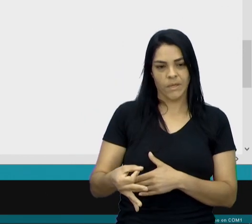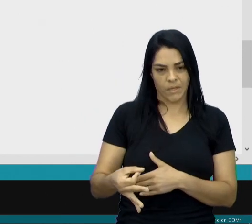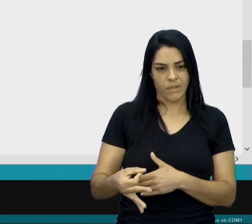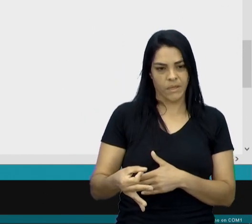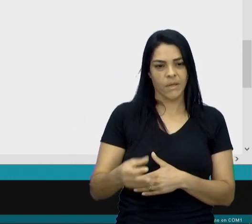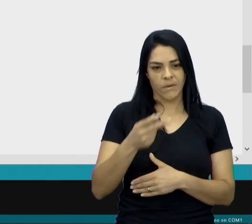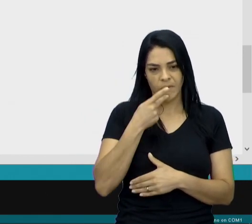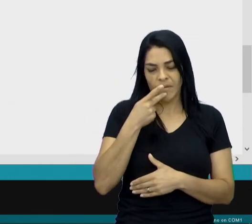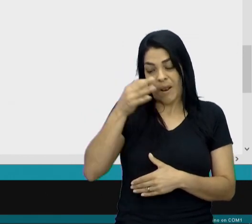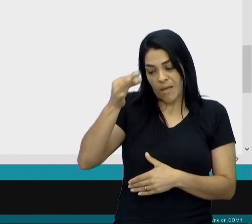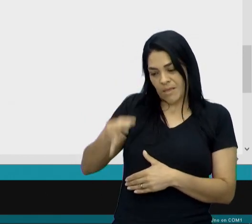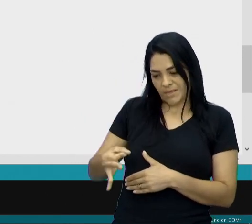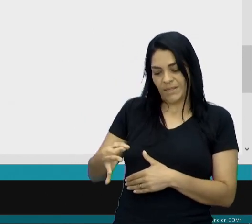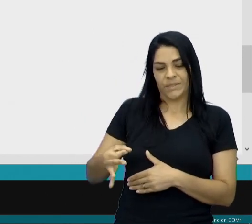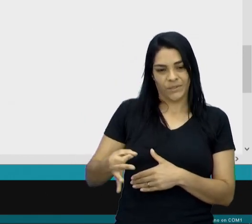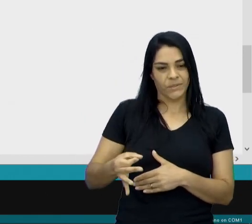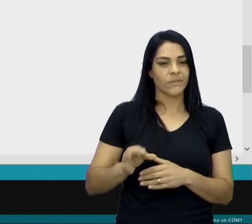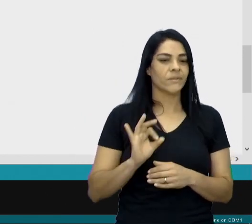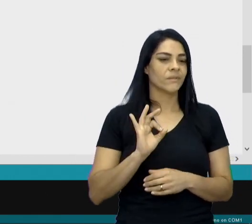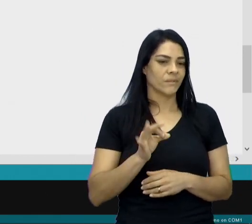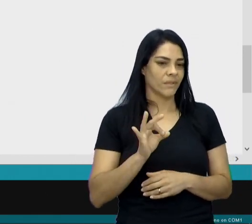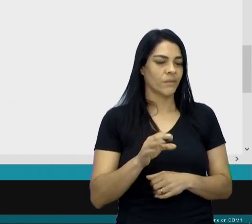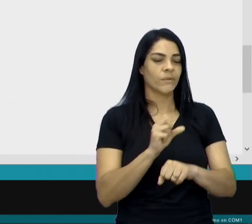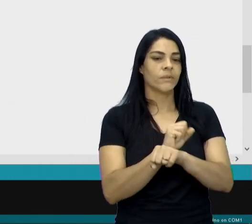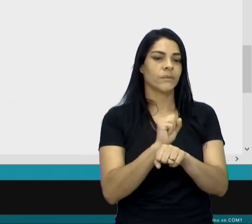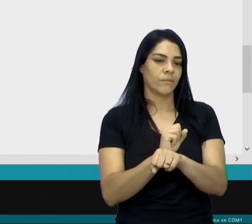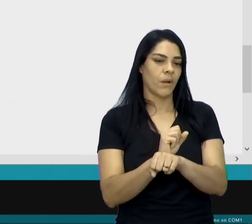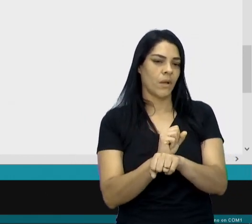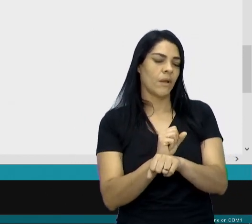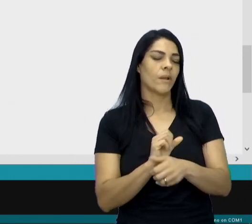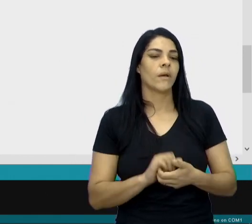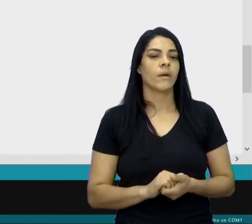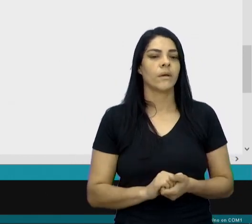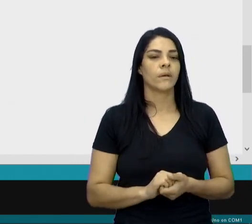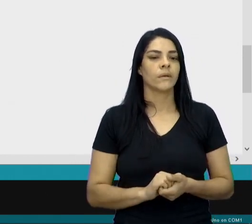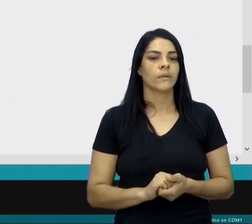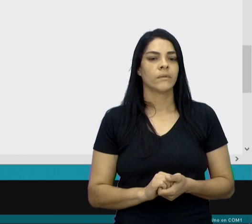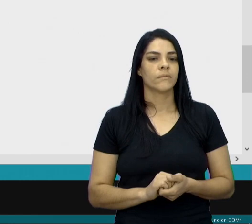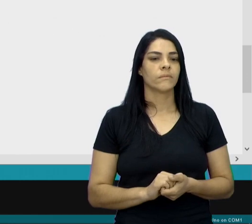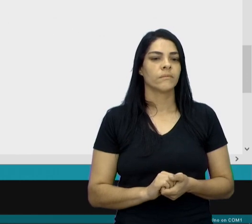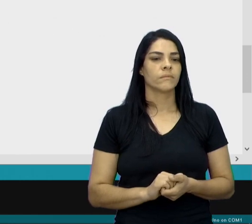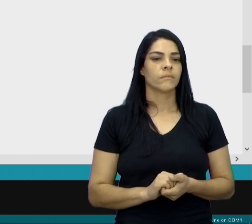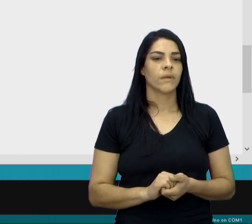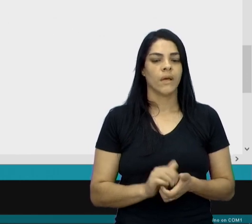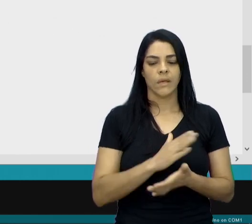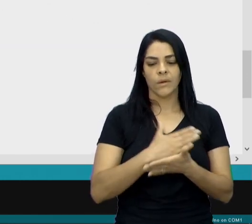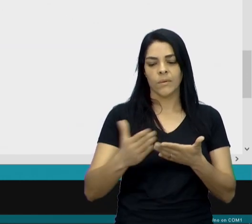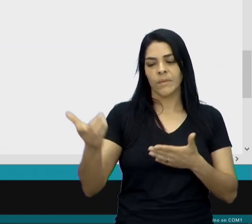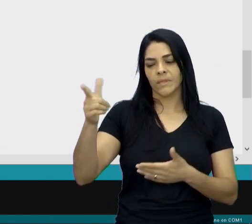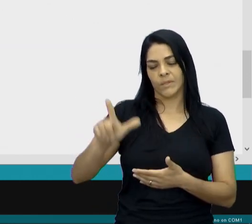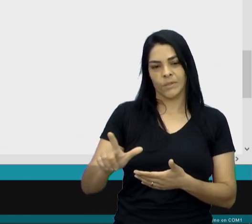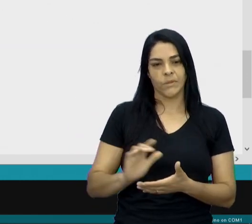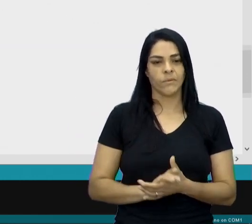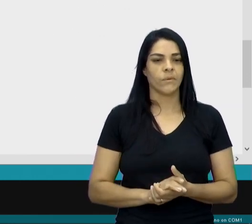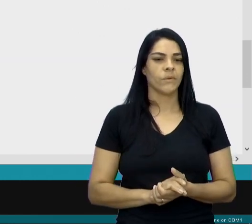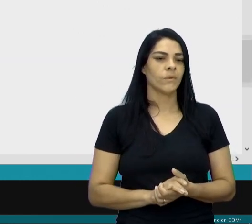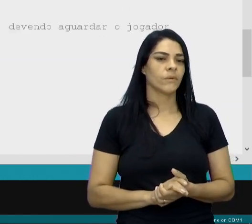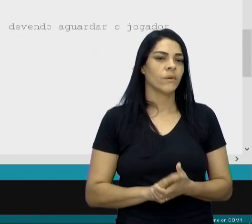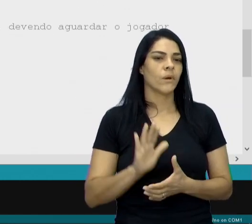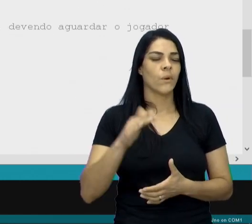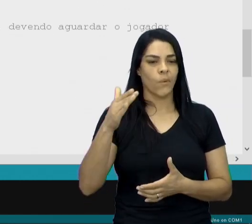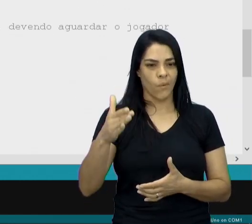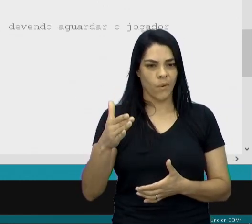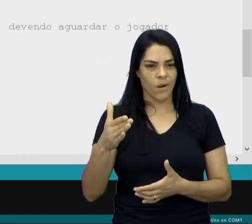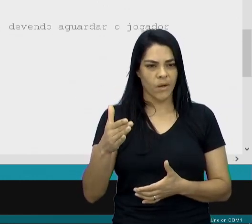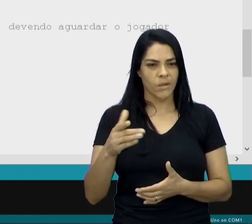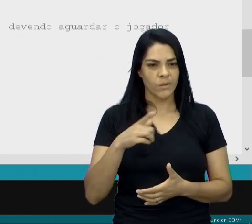jogou certo. Tá certo? Espera um pouquinho e ele vai mandar nova sequência. Agora, quando aparecer o game over que